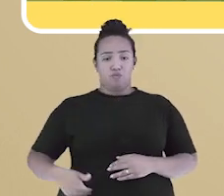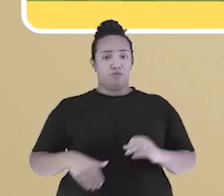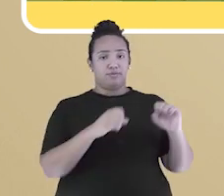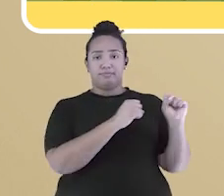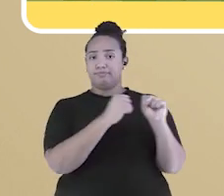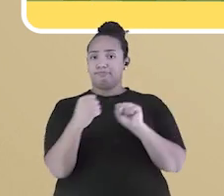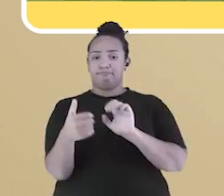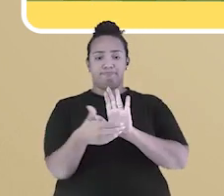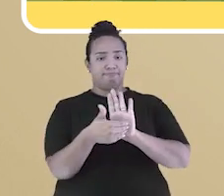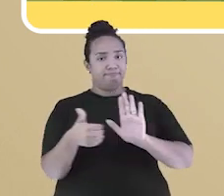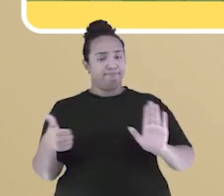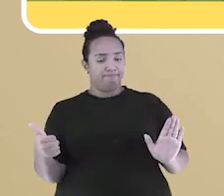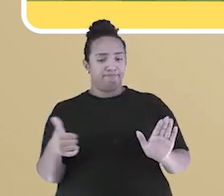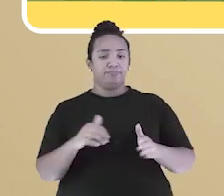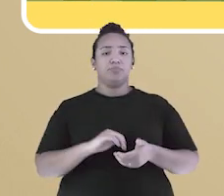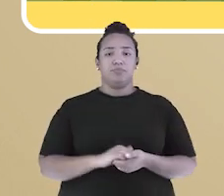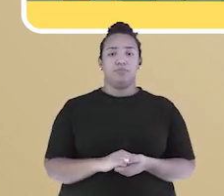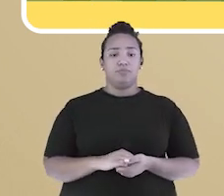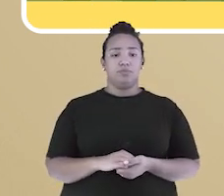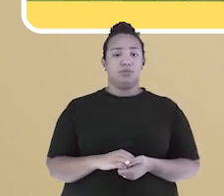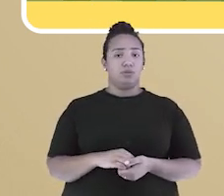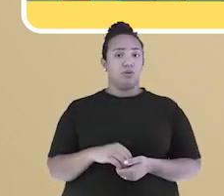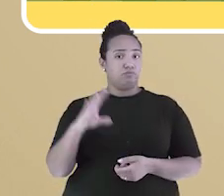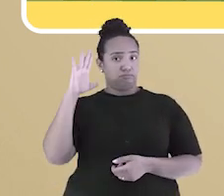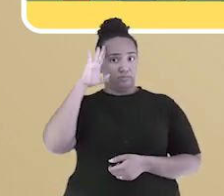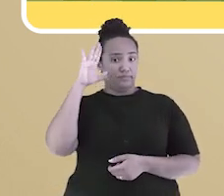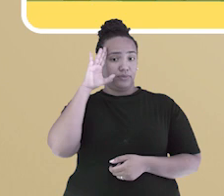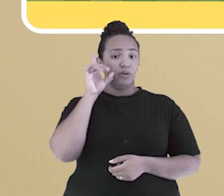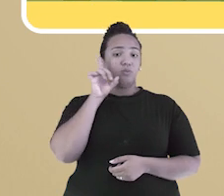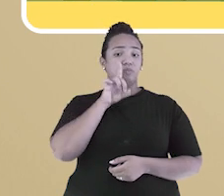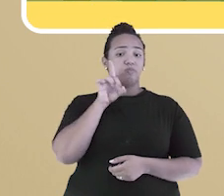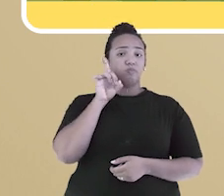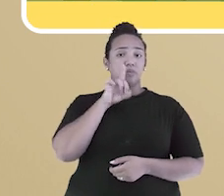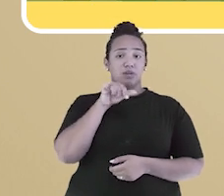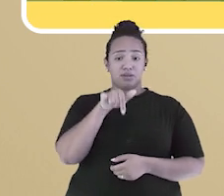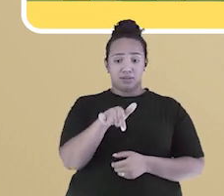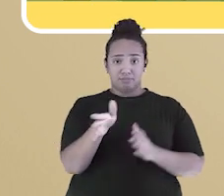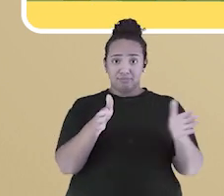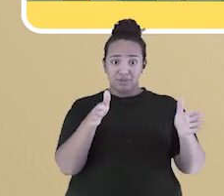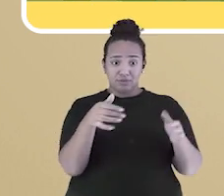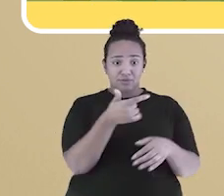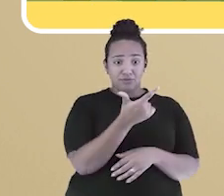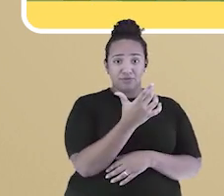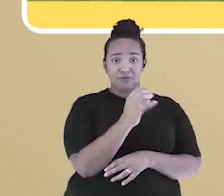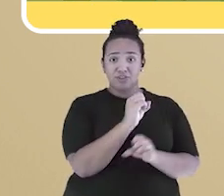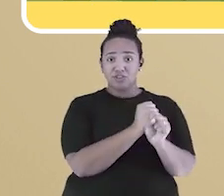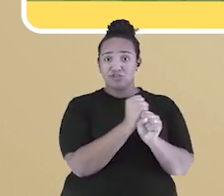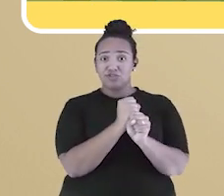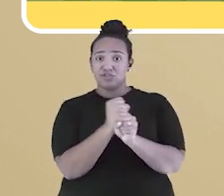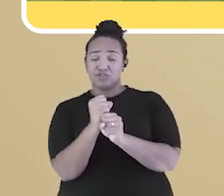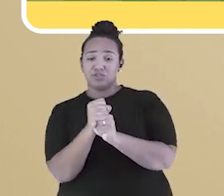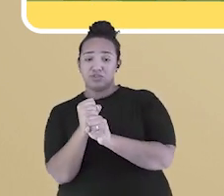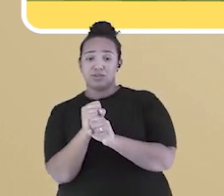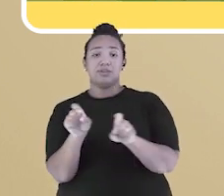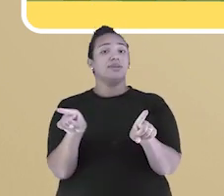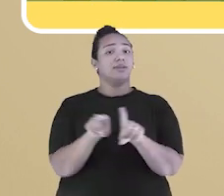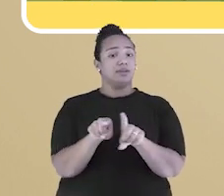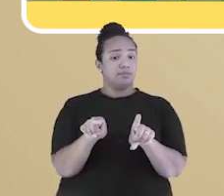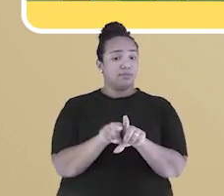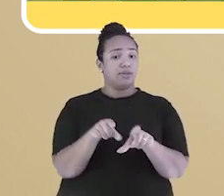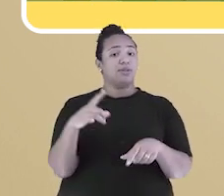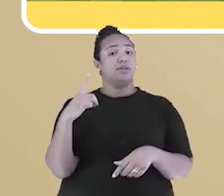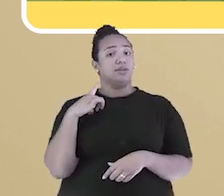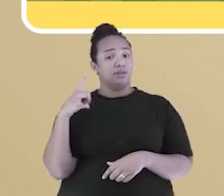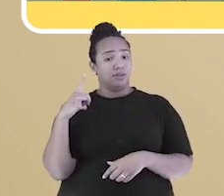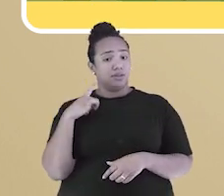As tropas dos Estados Unidos se mantiveram na região por um período de quase 20 anos e também realizaram ataques